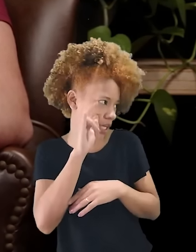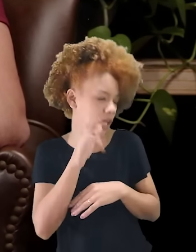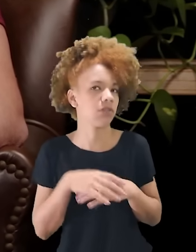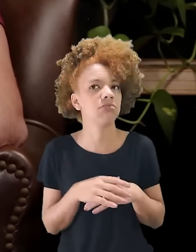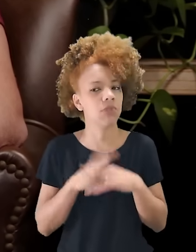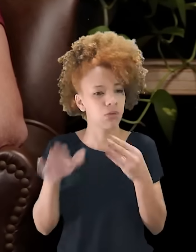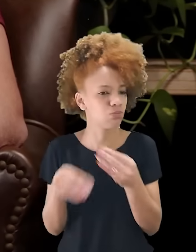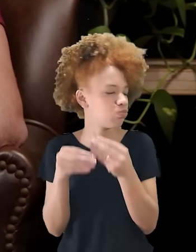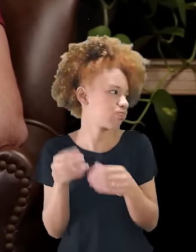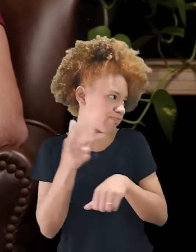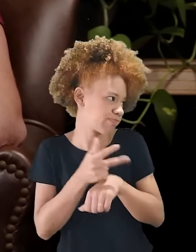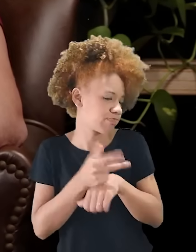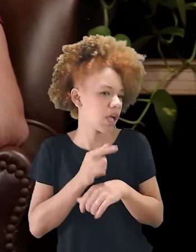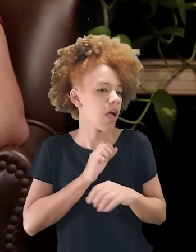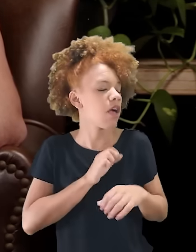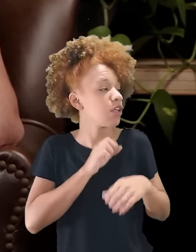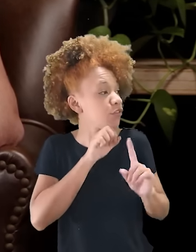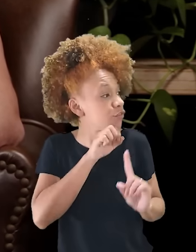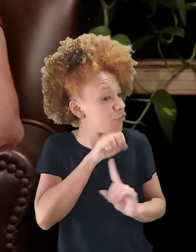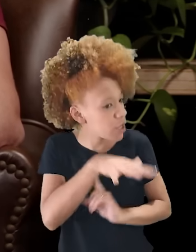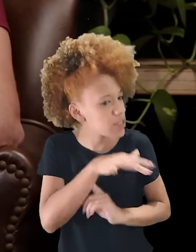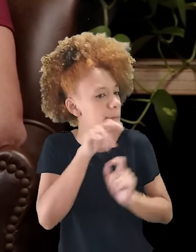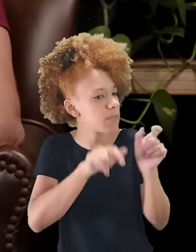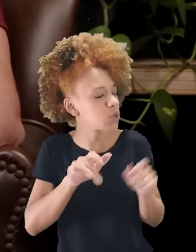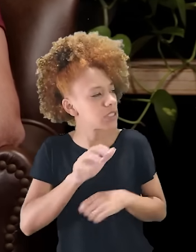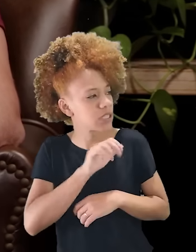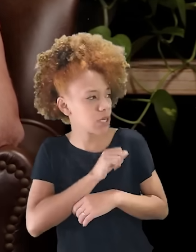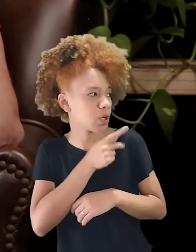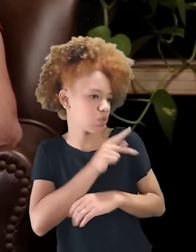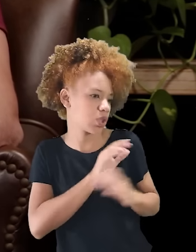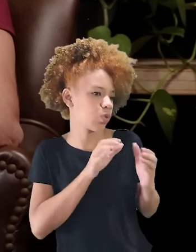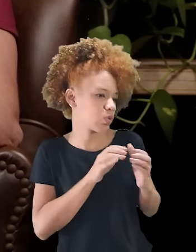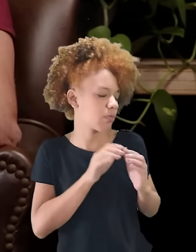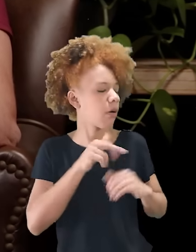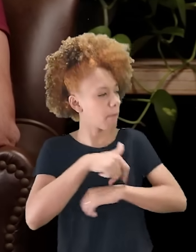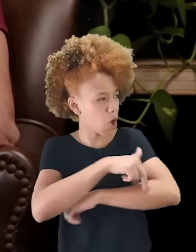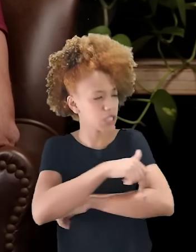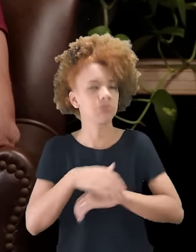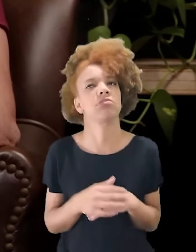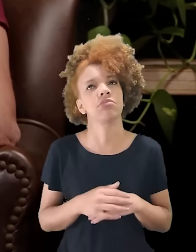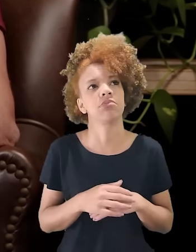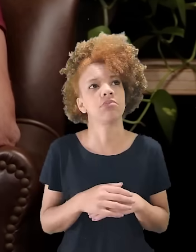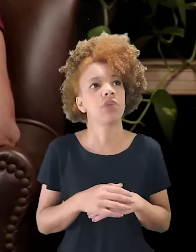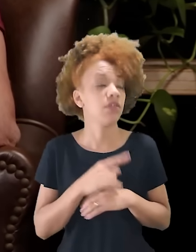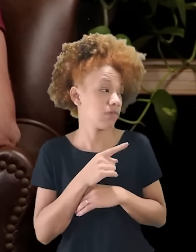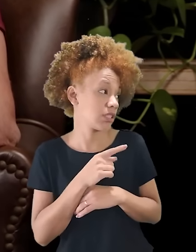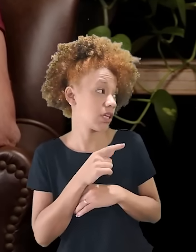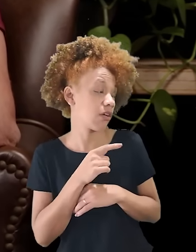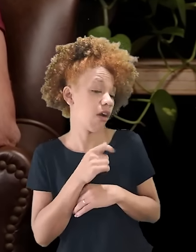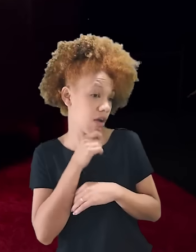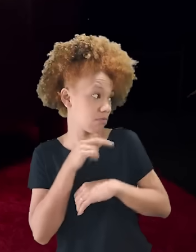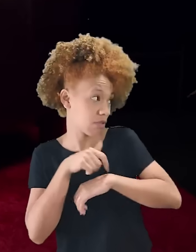que ele ele é muito ele influencia muito pessoas que amam seu nicho amam moda tal você ainda toa como